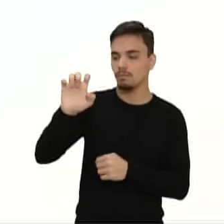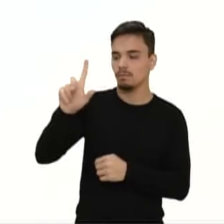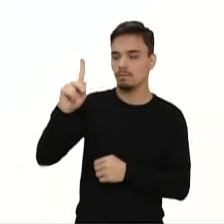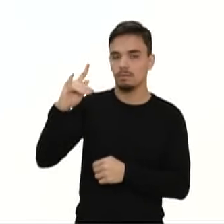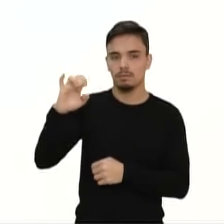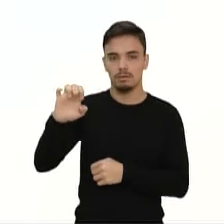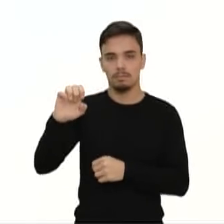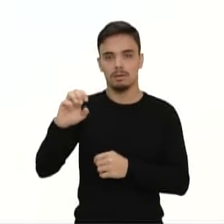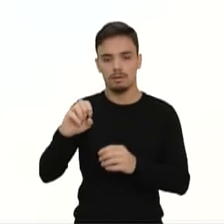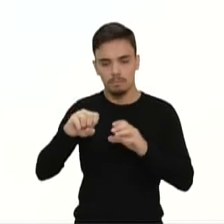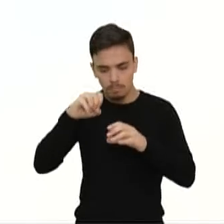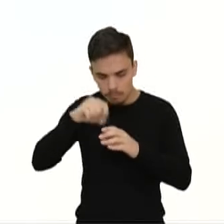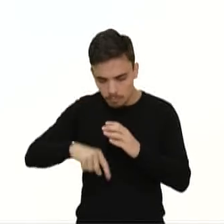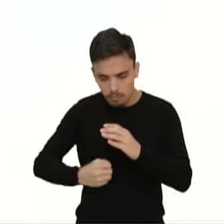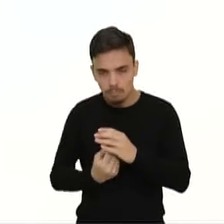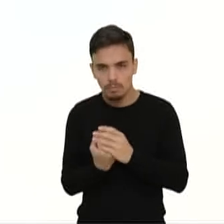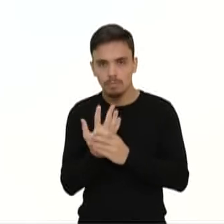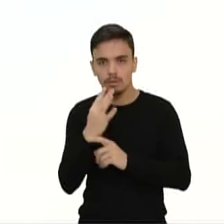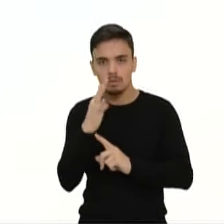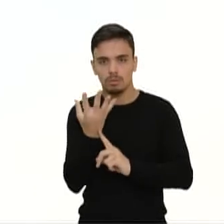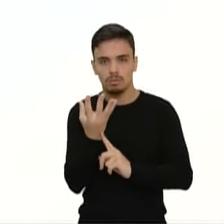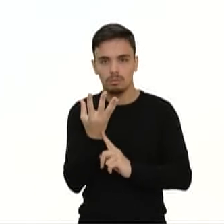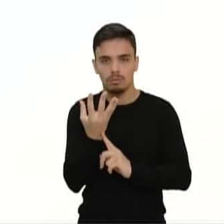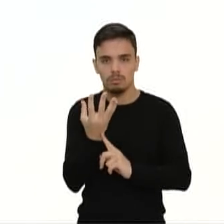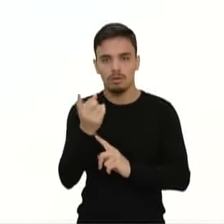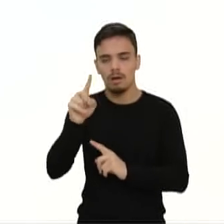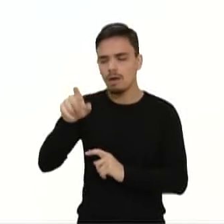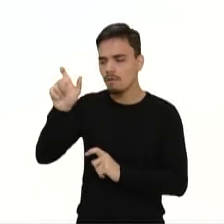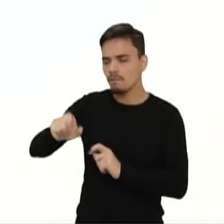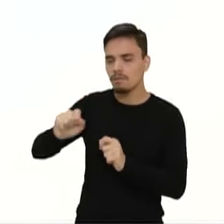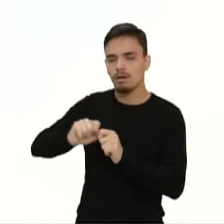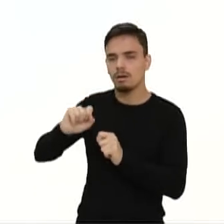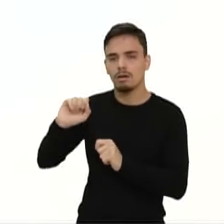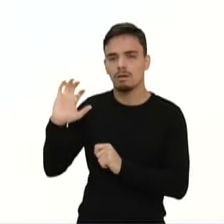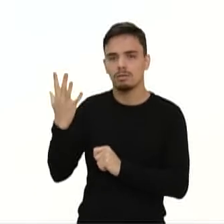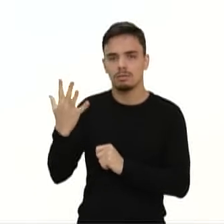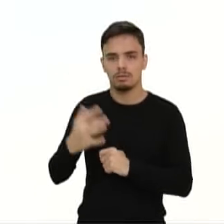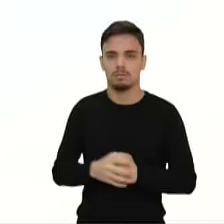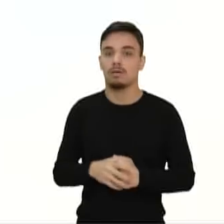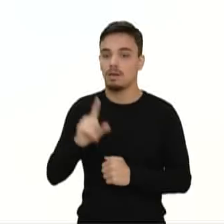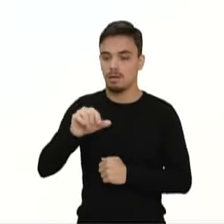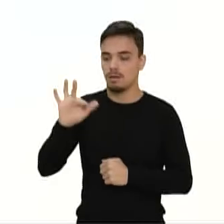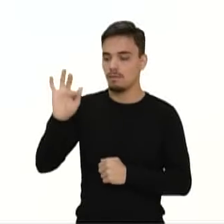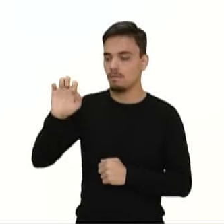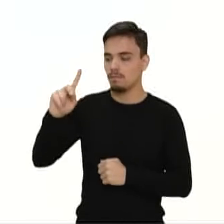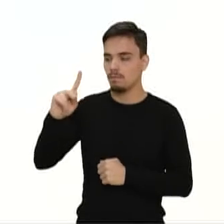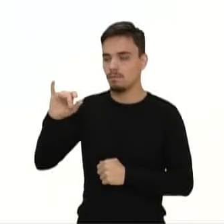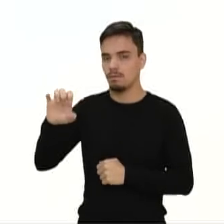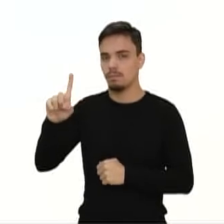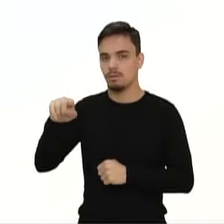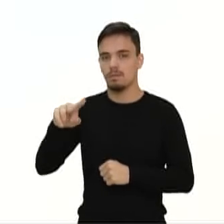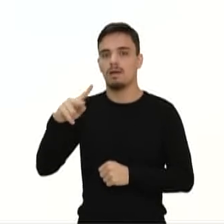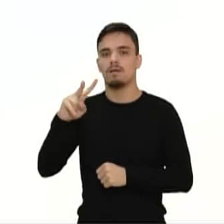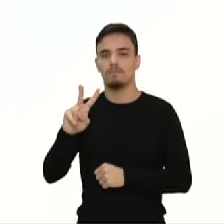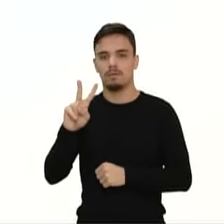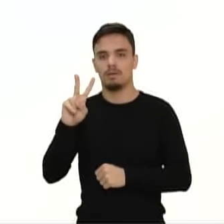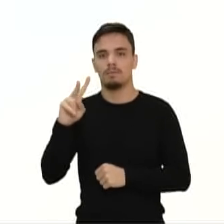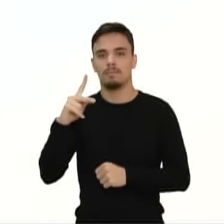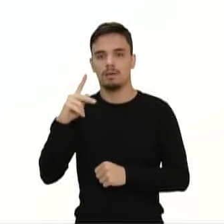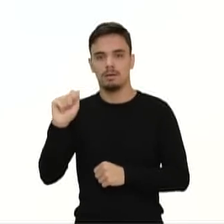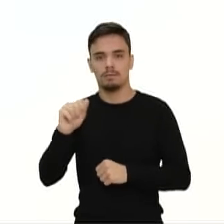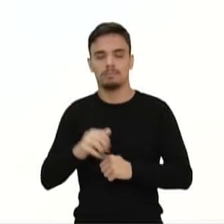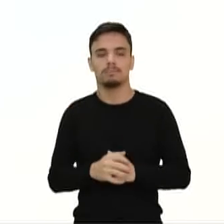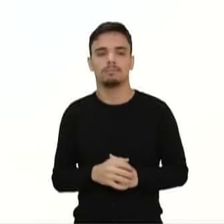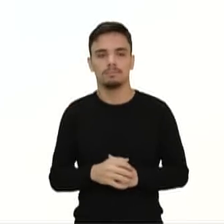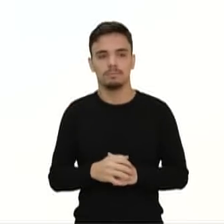rosa. Tranquilo, quem fez a ação? Felipe. Então, voz ativa. João foi ferido por